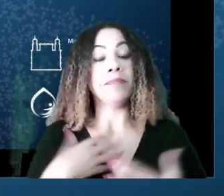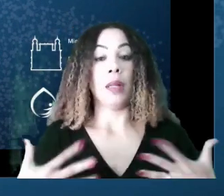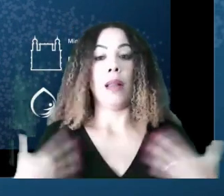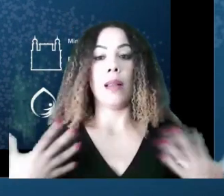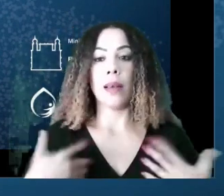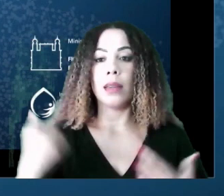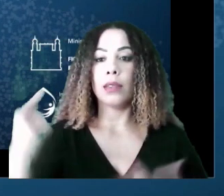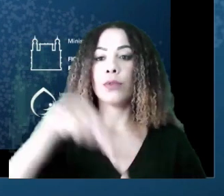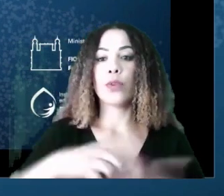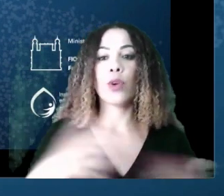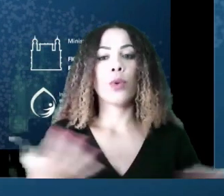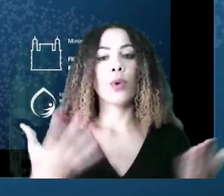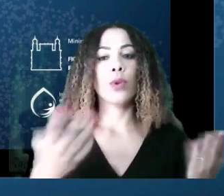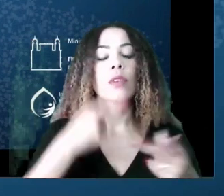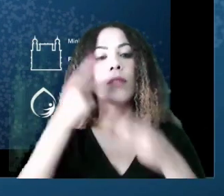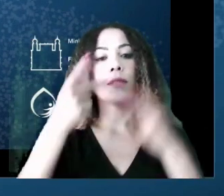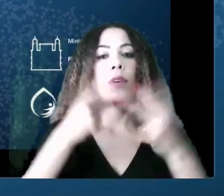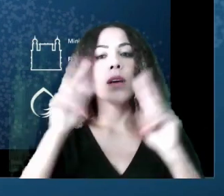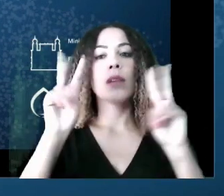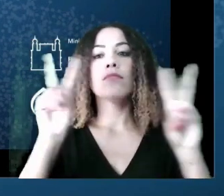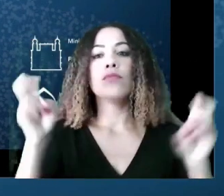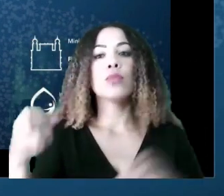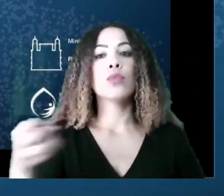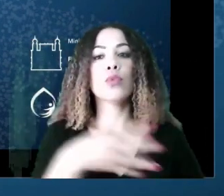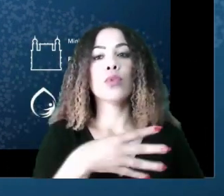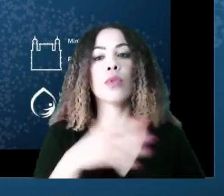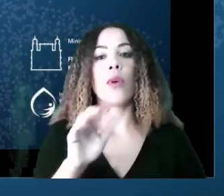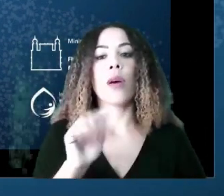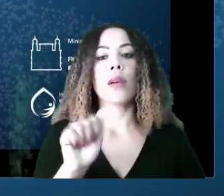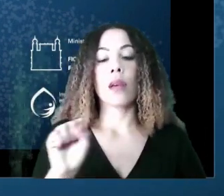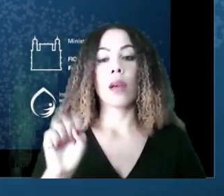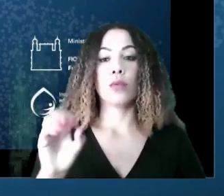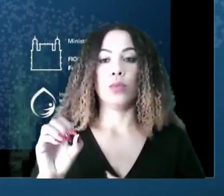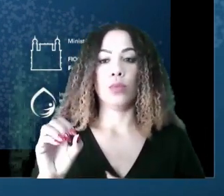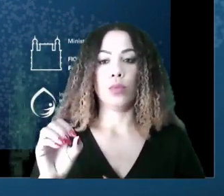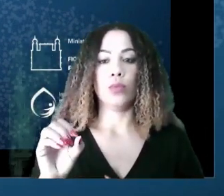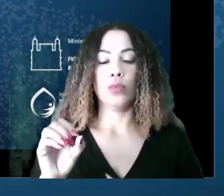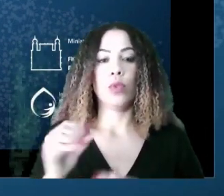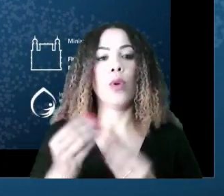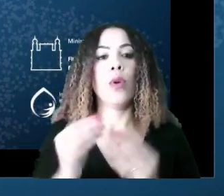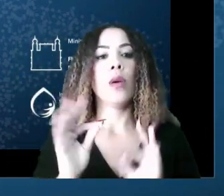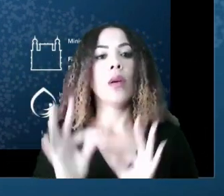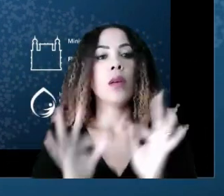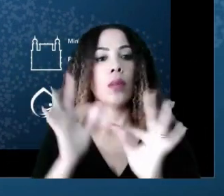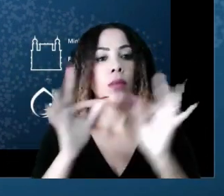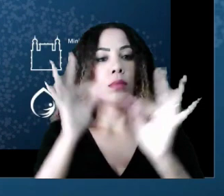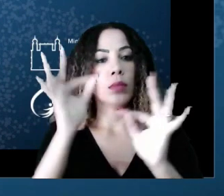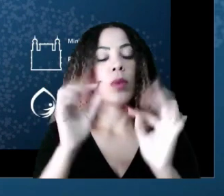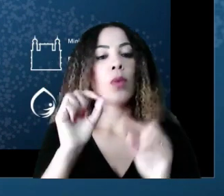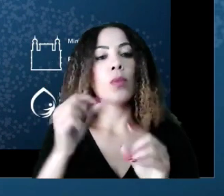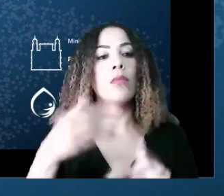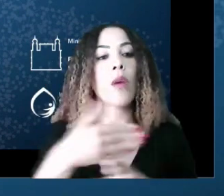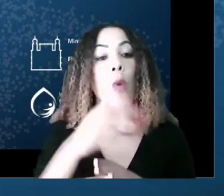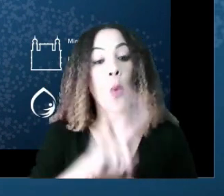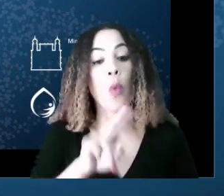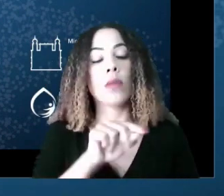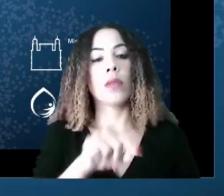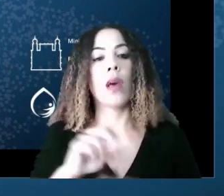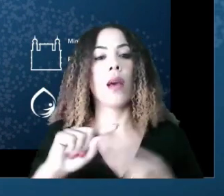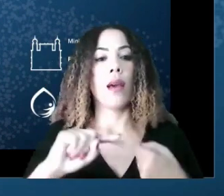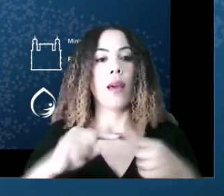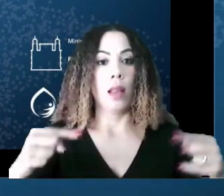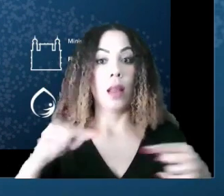para falar de um novo caso de terapia de interferência de RNA, é